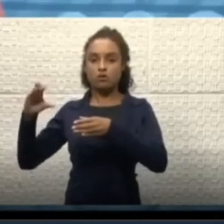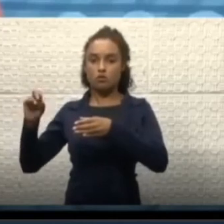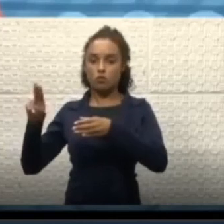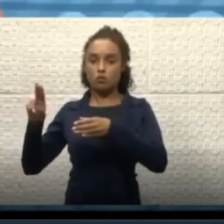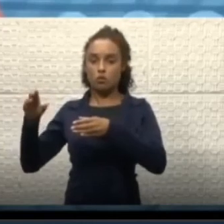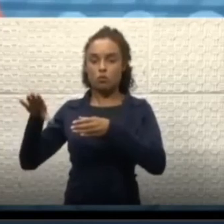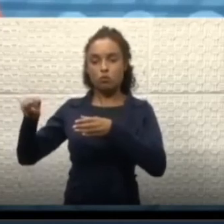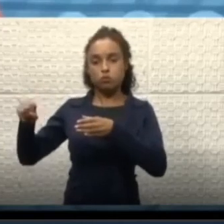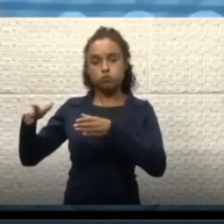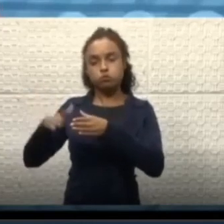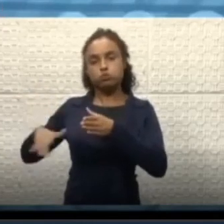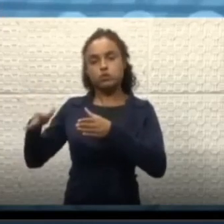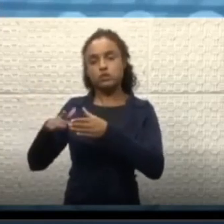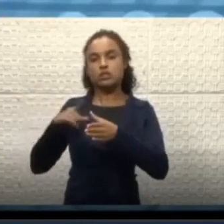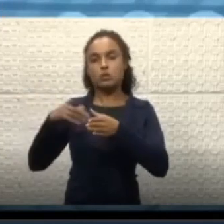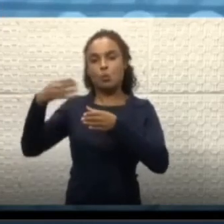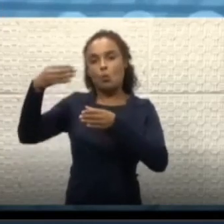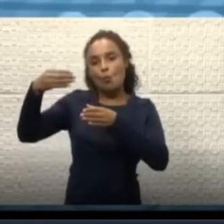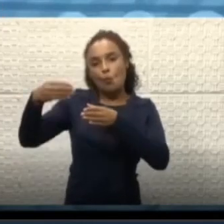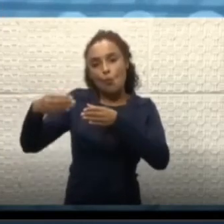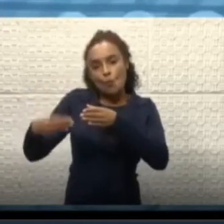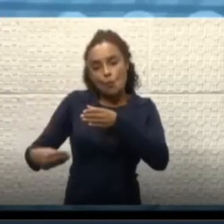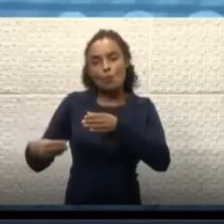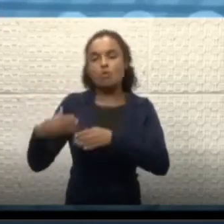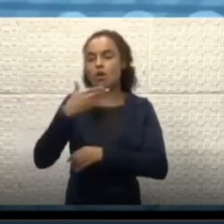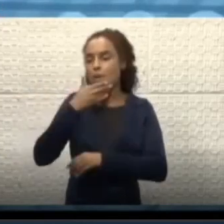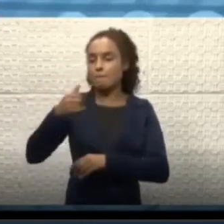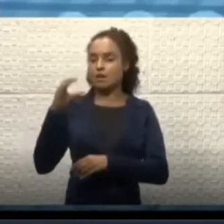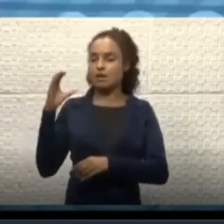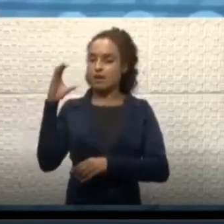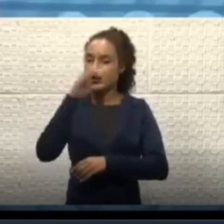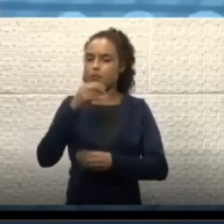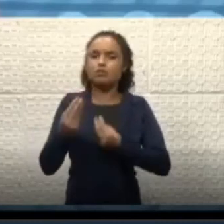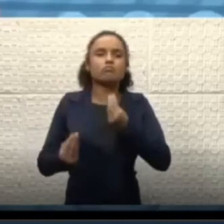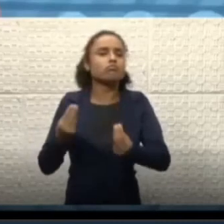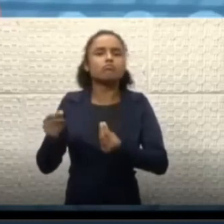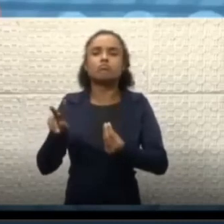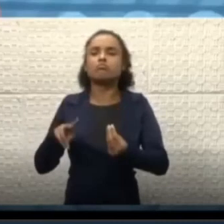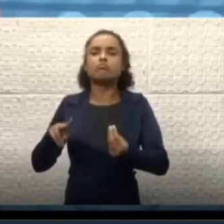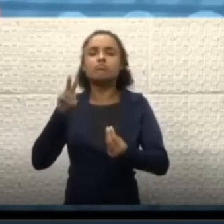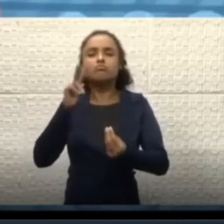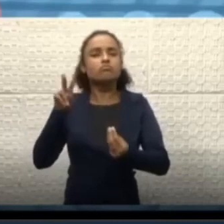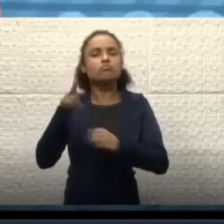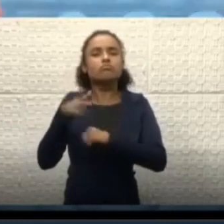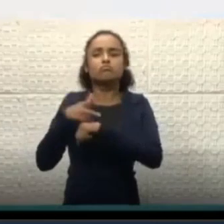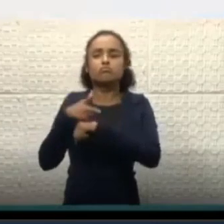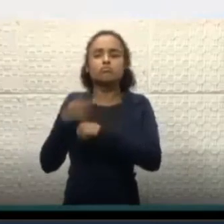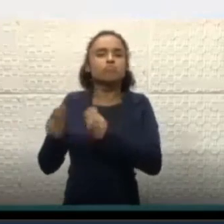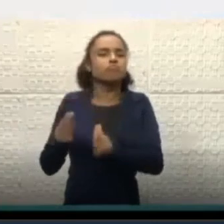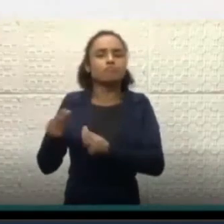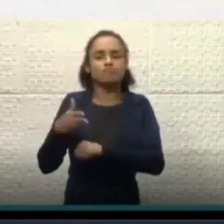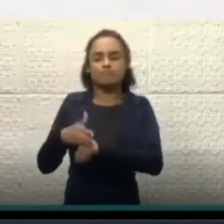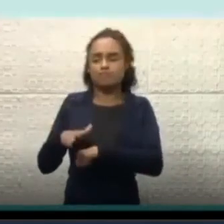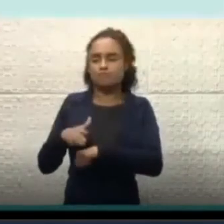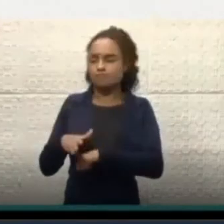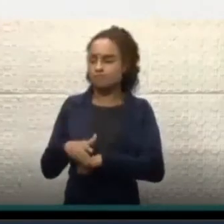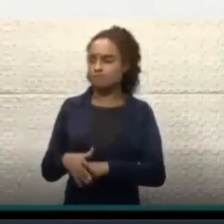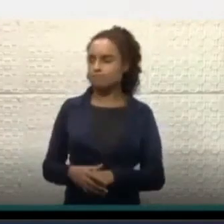seja filtrado com maior velocidade e maior eficiência também, tá certo? Vamos ver, então, como é que isso vai funcionar. Vamos para o slide.